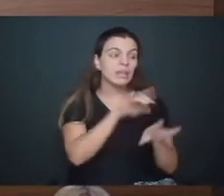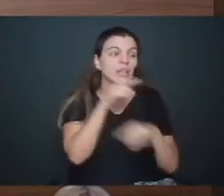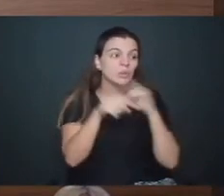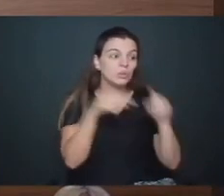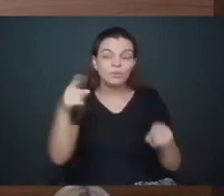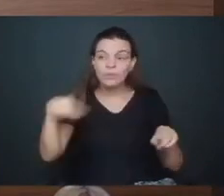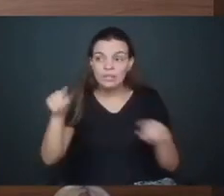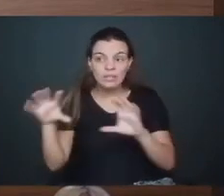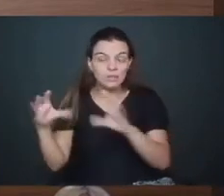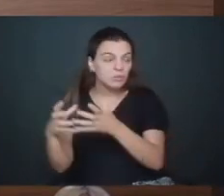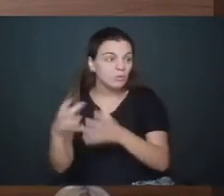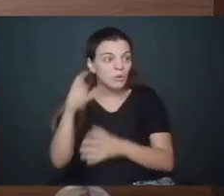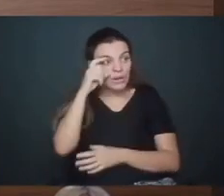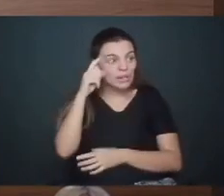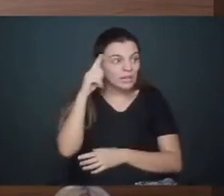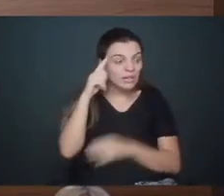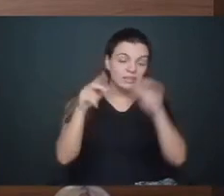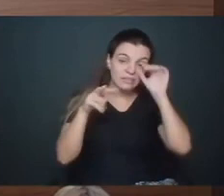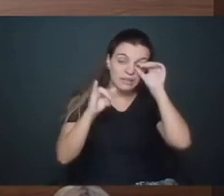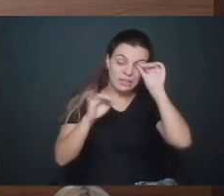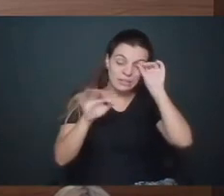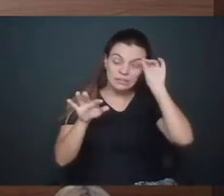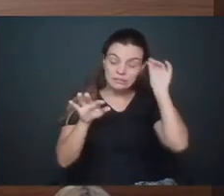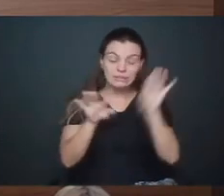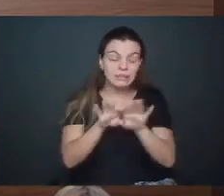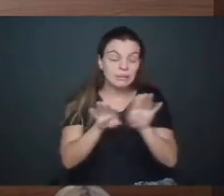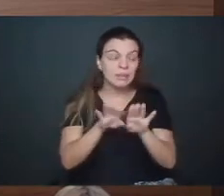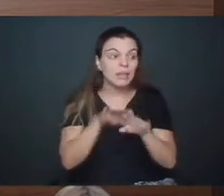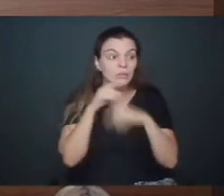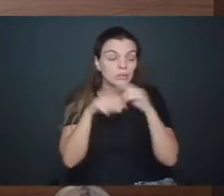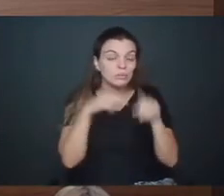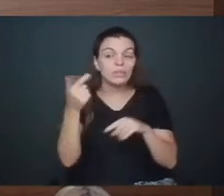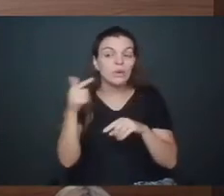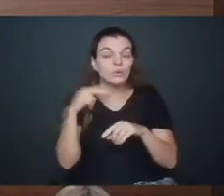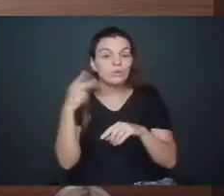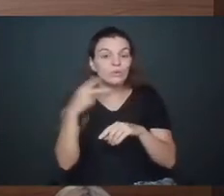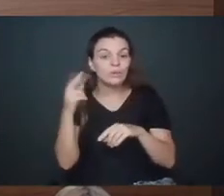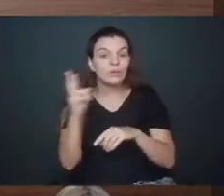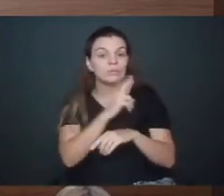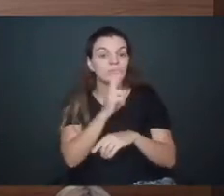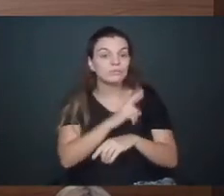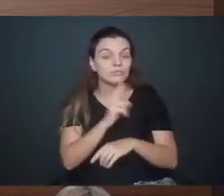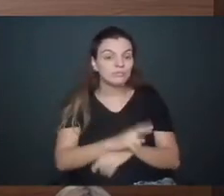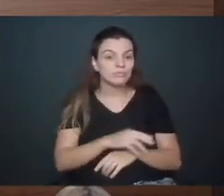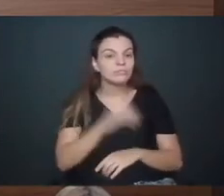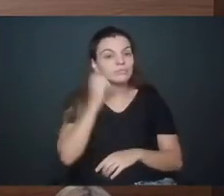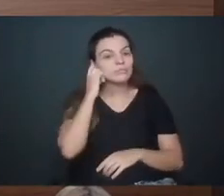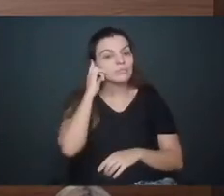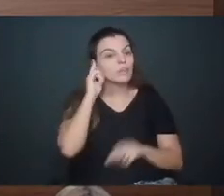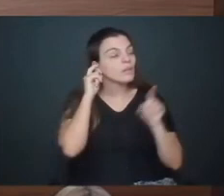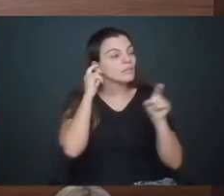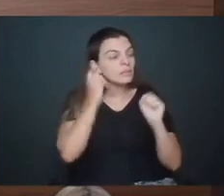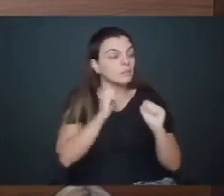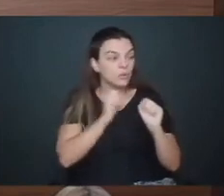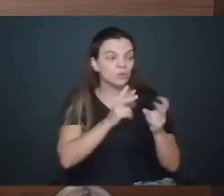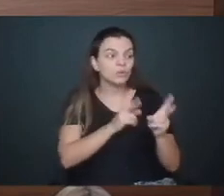depois terá as perguntas também dos outros vereadores para o senhor responder. Só para avisar, se o senhor quiser usar o tempo, pode continuar, mas estamos mais rápido.